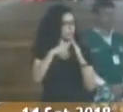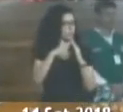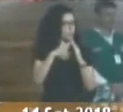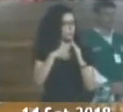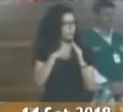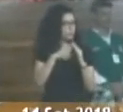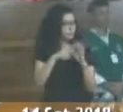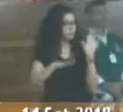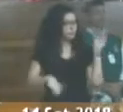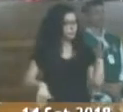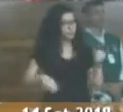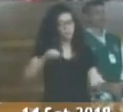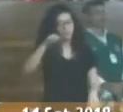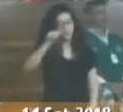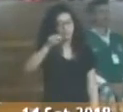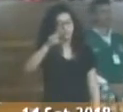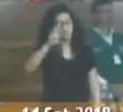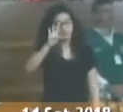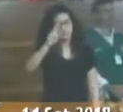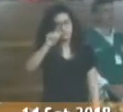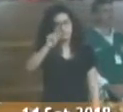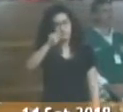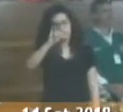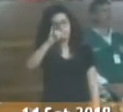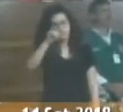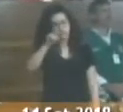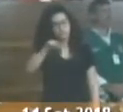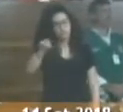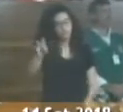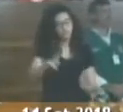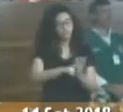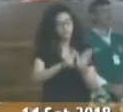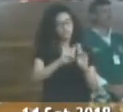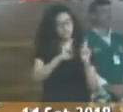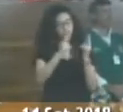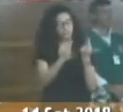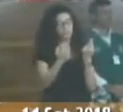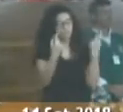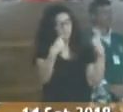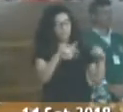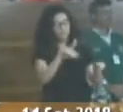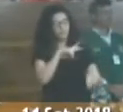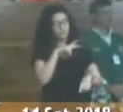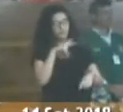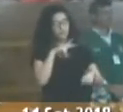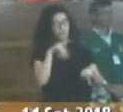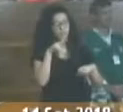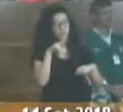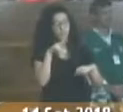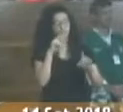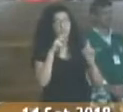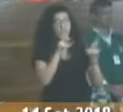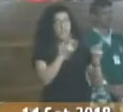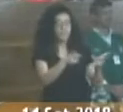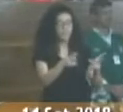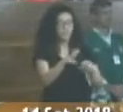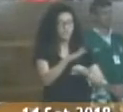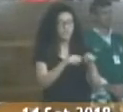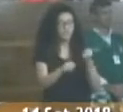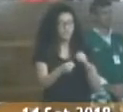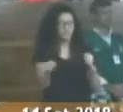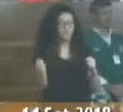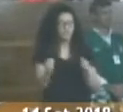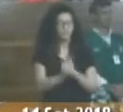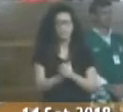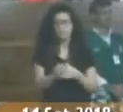eu sou moradora da Praia de Matariz, aqui na Ilha Grande, faço parte também do Fórum contra a Privatização da Baía da Ilha Grande, que foi um coletivo